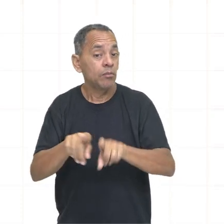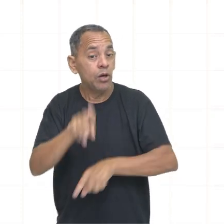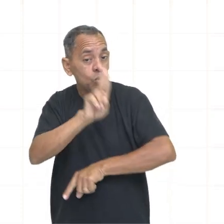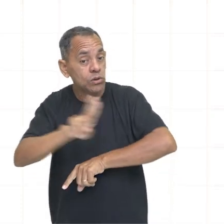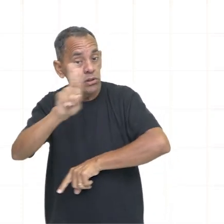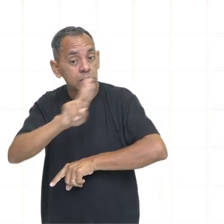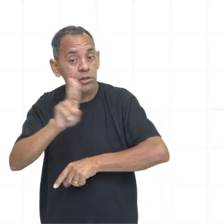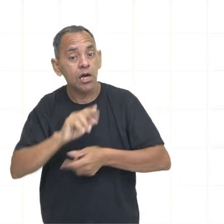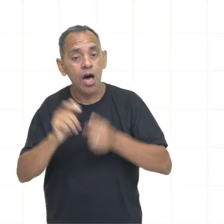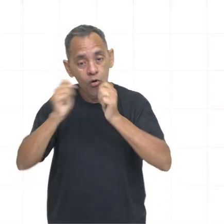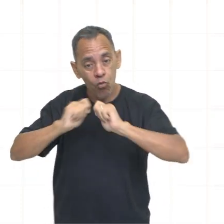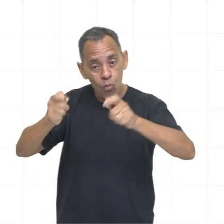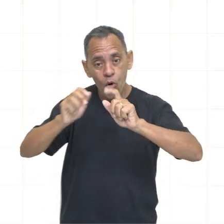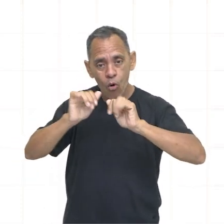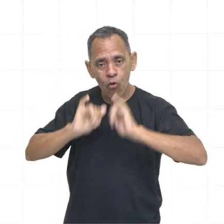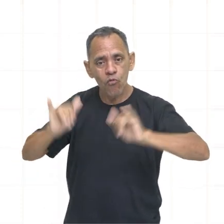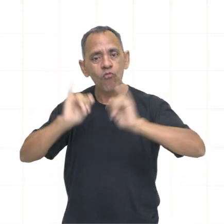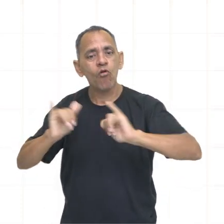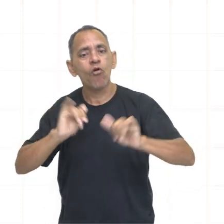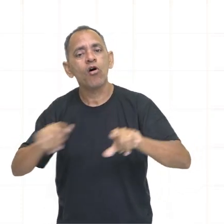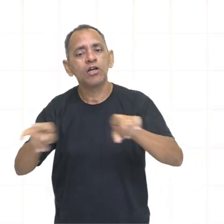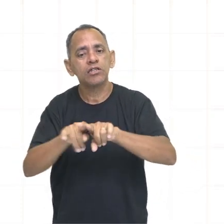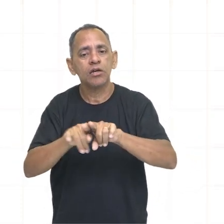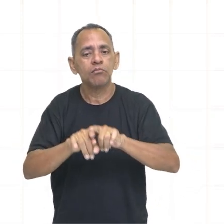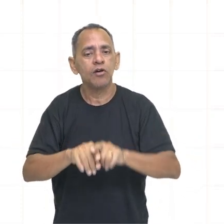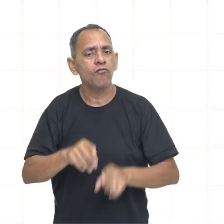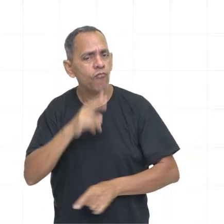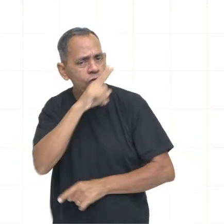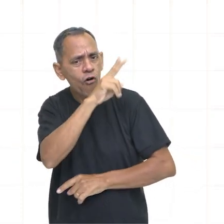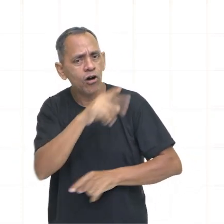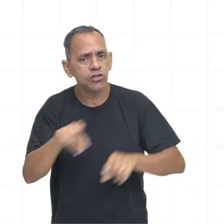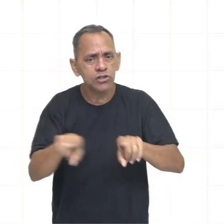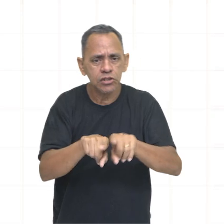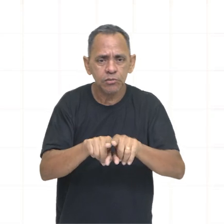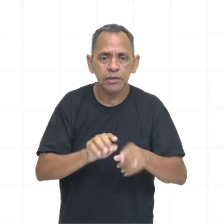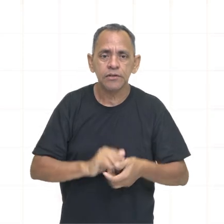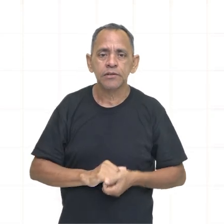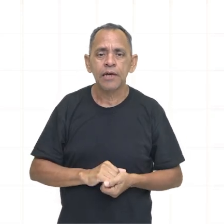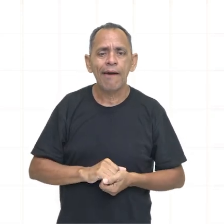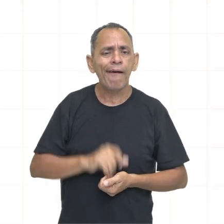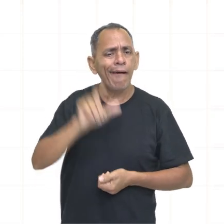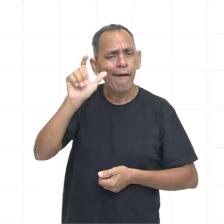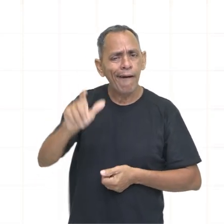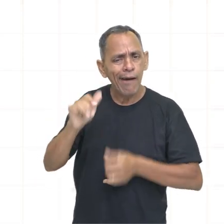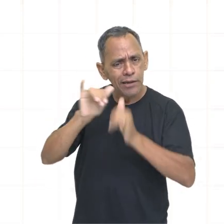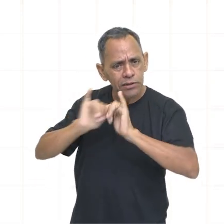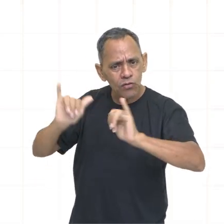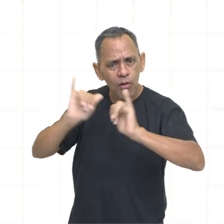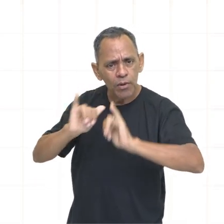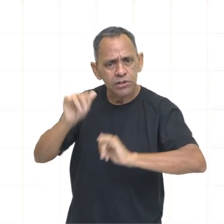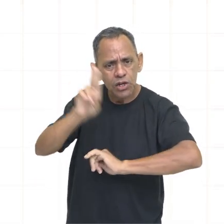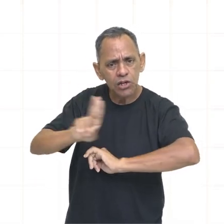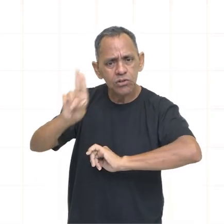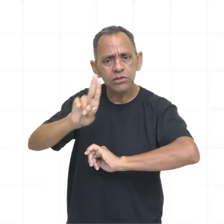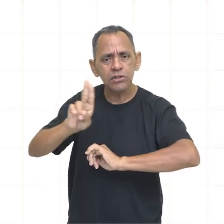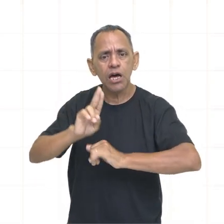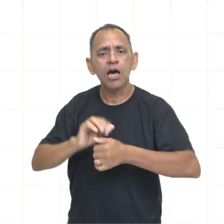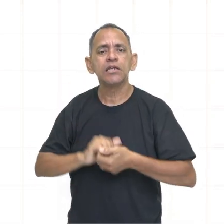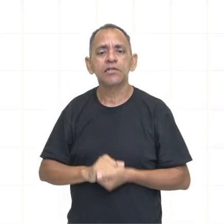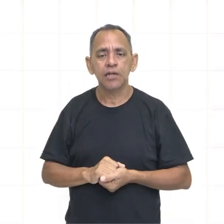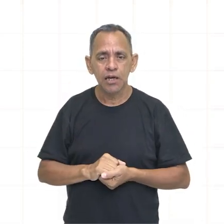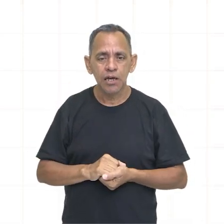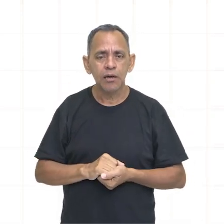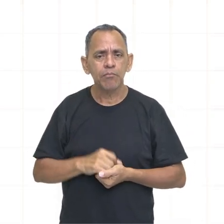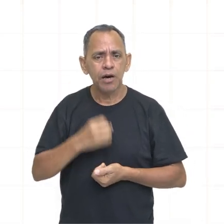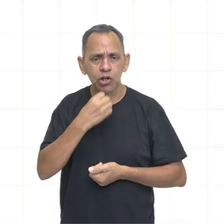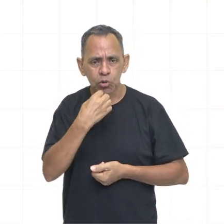sistema totalitário, precisamos observar que essa propaganda ela era usada para beneficiar e